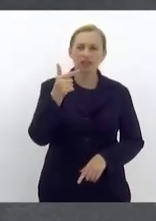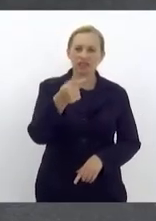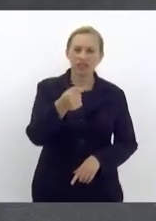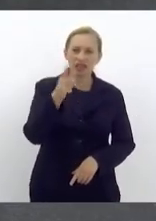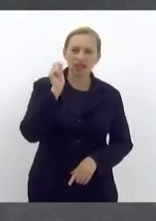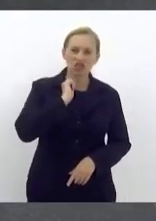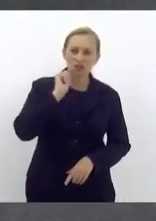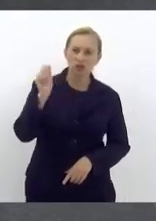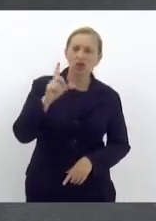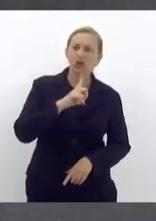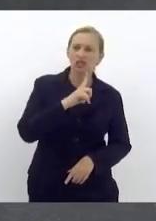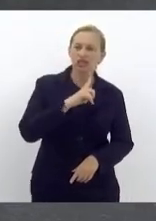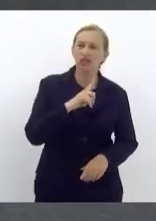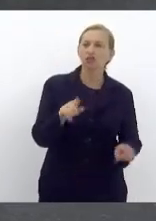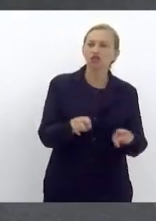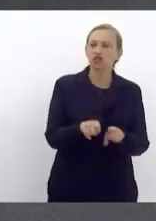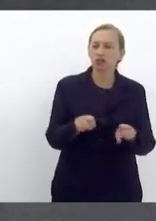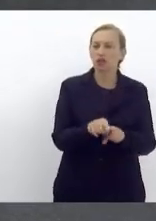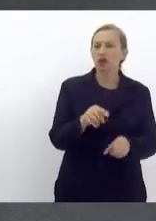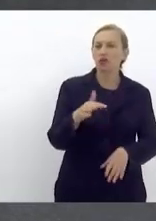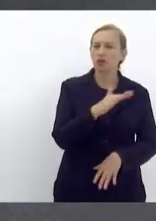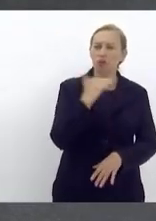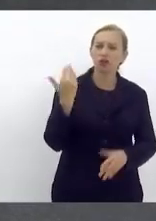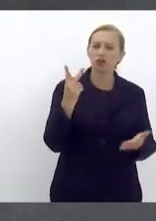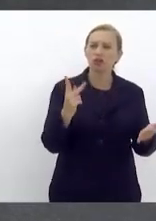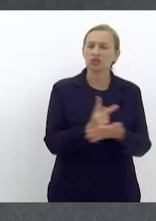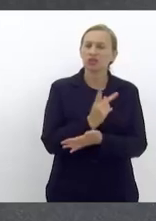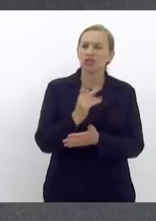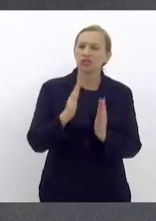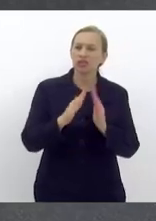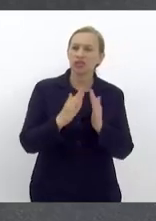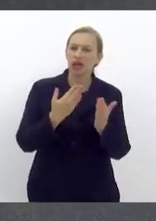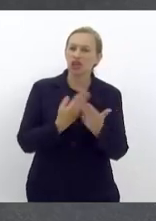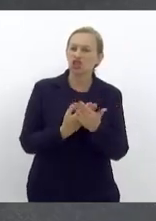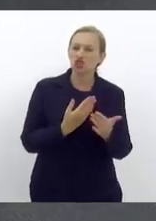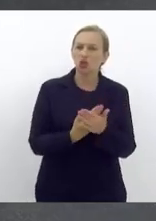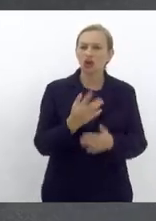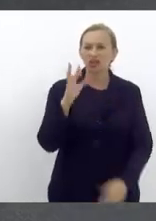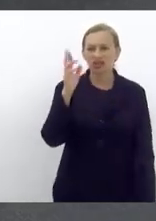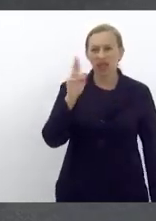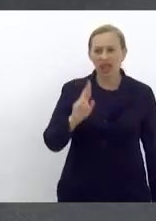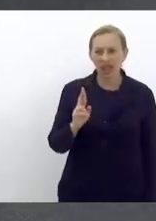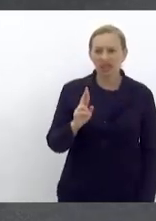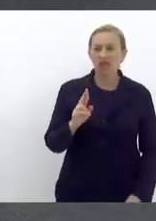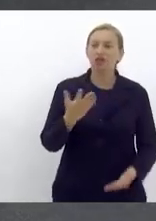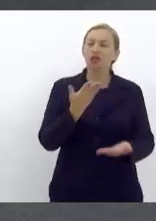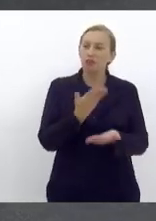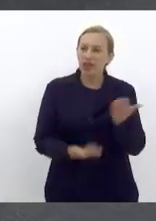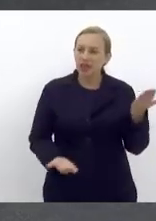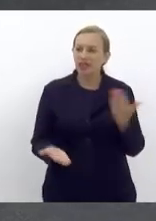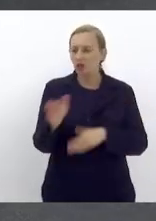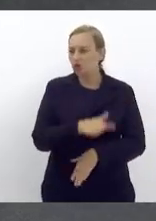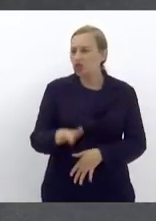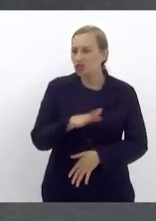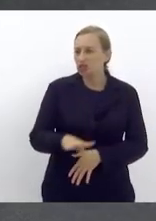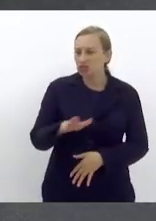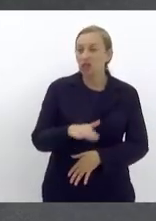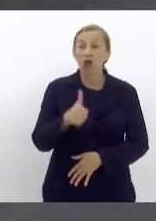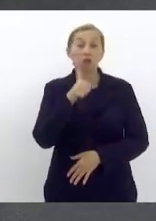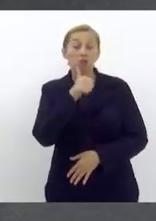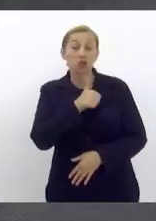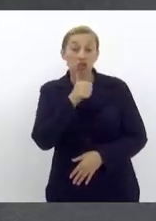também temos um massacre que ocorreu na escola de Realengo, onde a gente perdeu crianças, a maioria